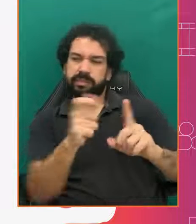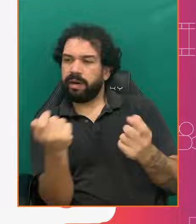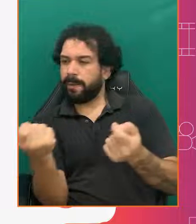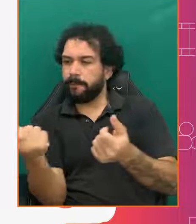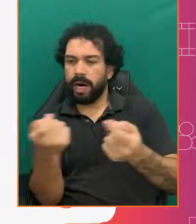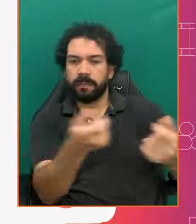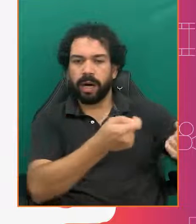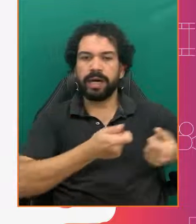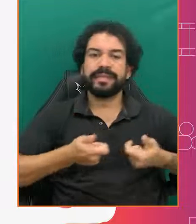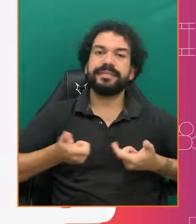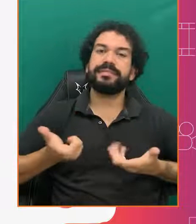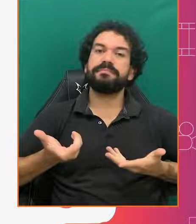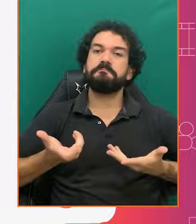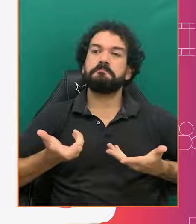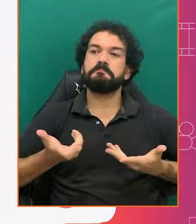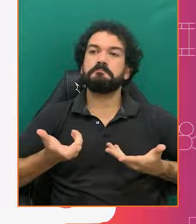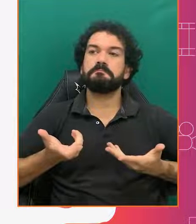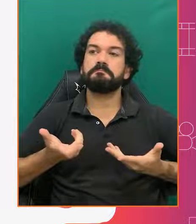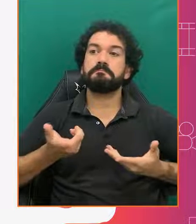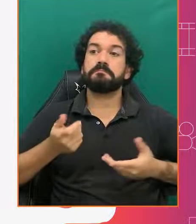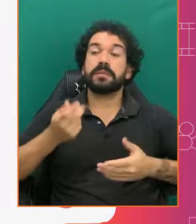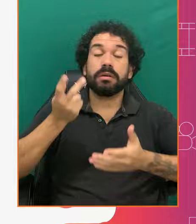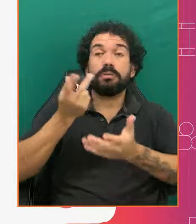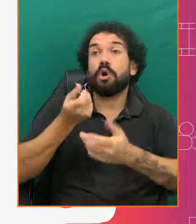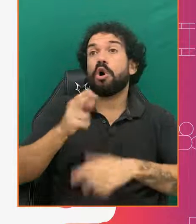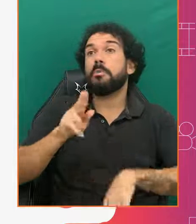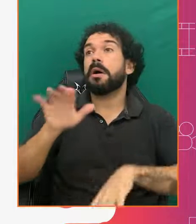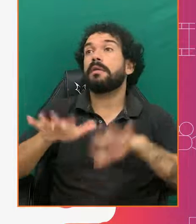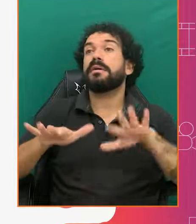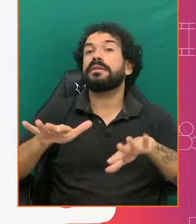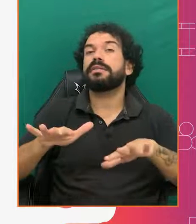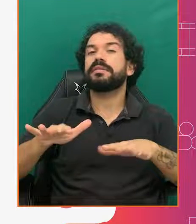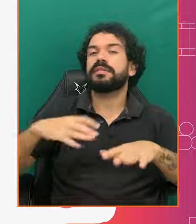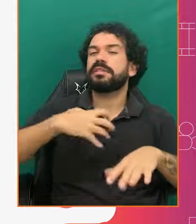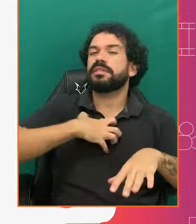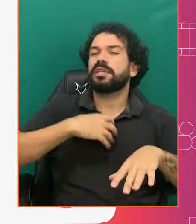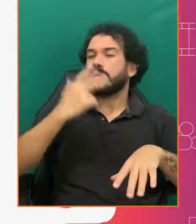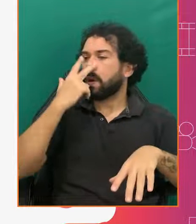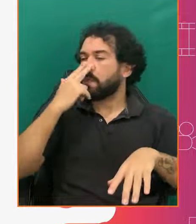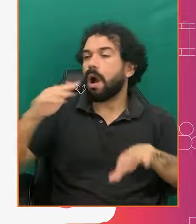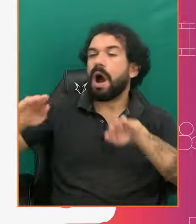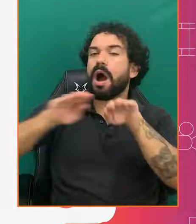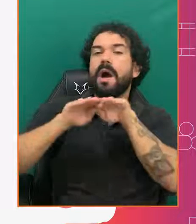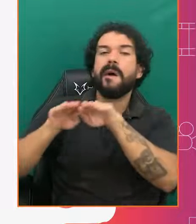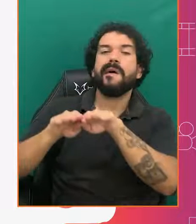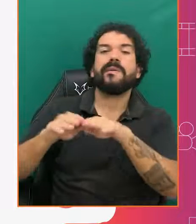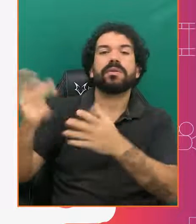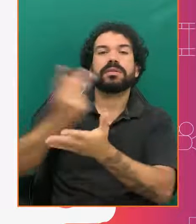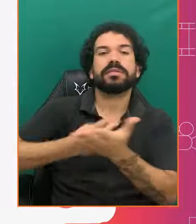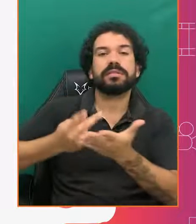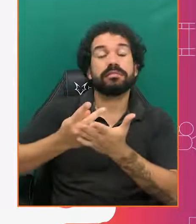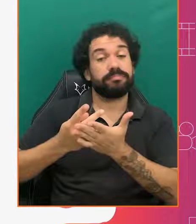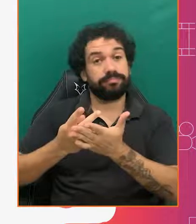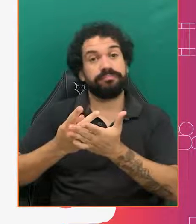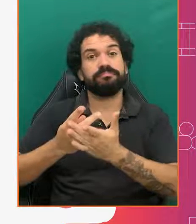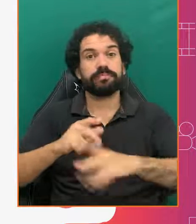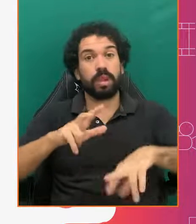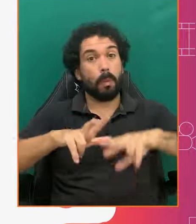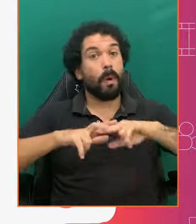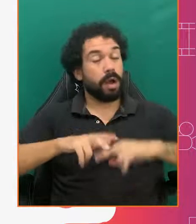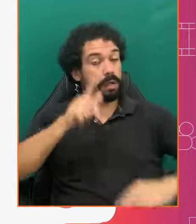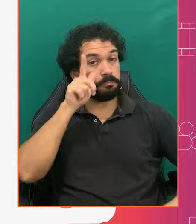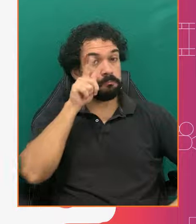pessoas parecidas ou seguir sempre um mesmo padrão. Então é bem